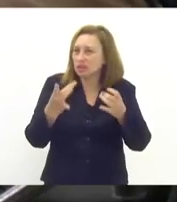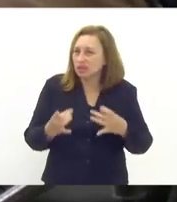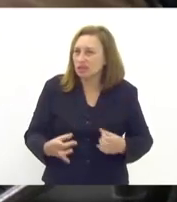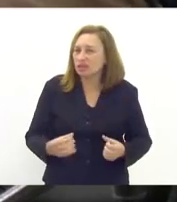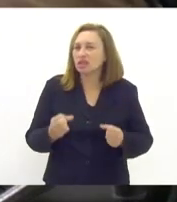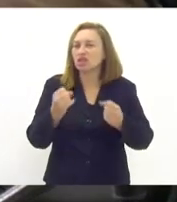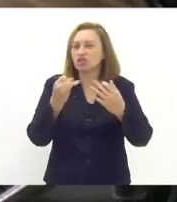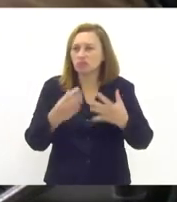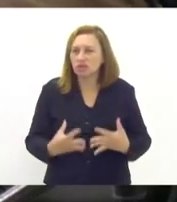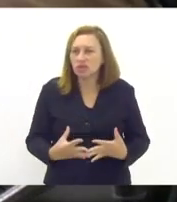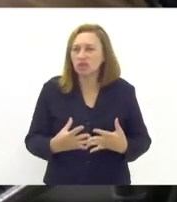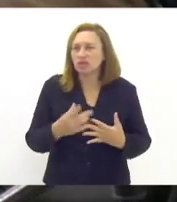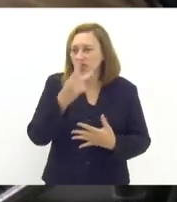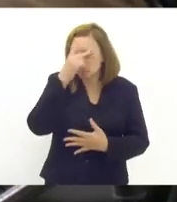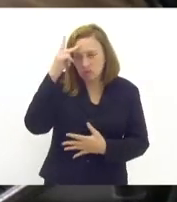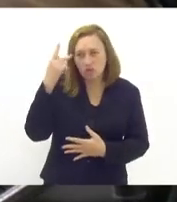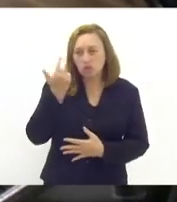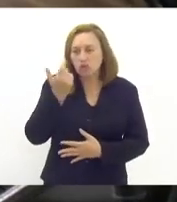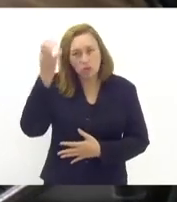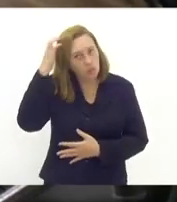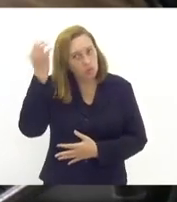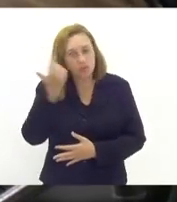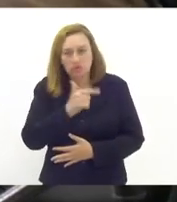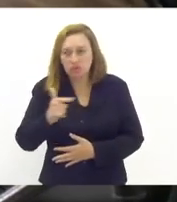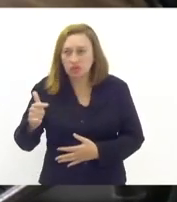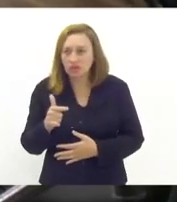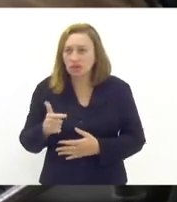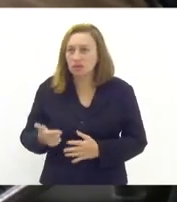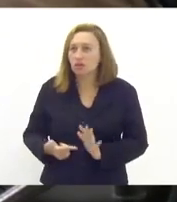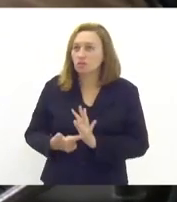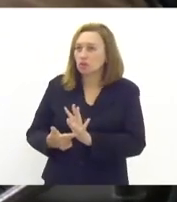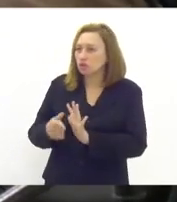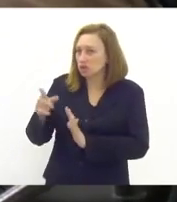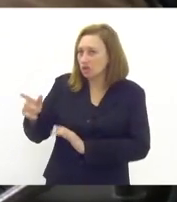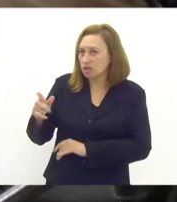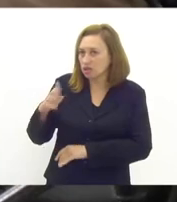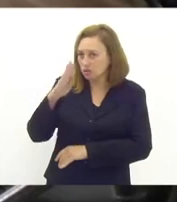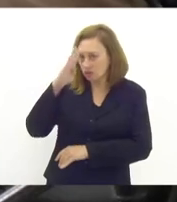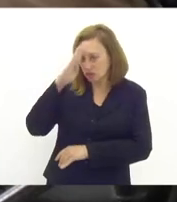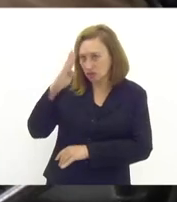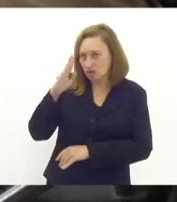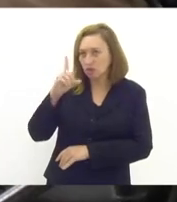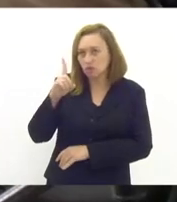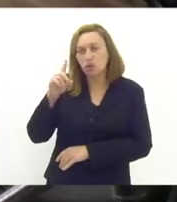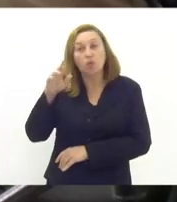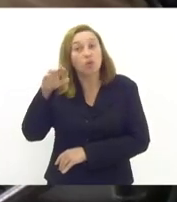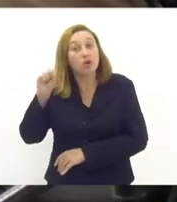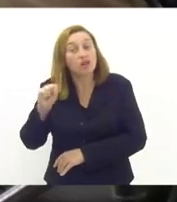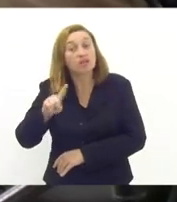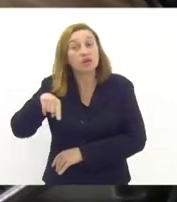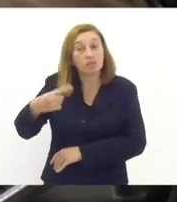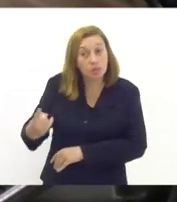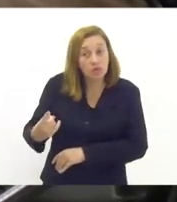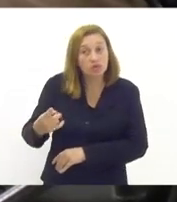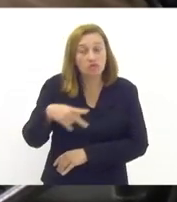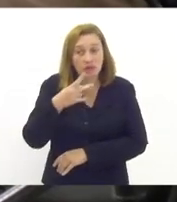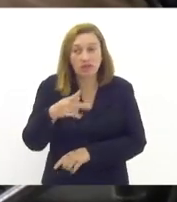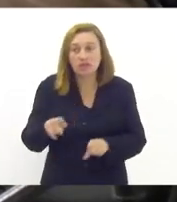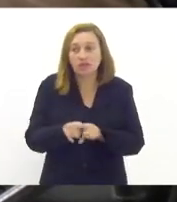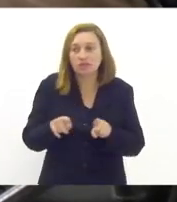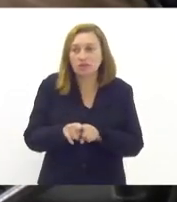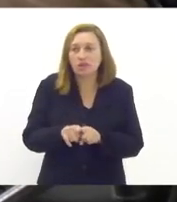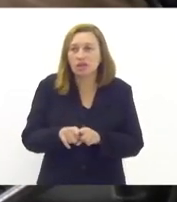da inocência das pessoas sendo comprovadas, está aí o soldado Douglas, que depois a gente também vai fazer a oitiva, as